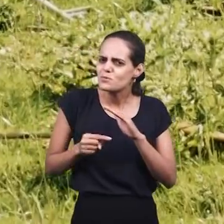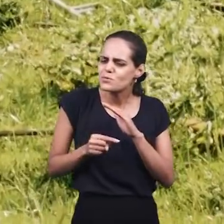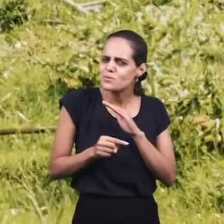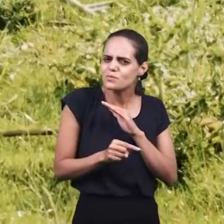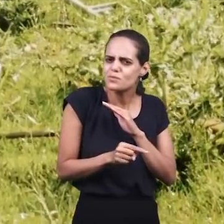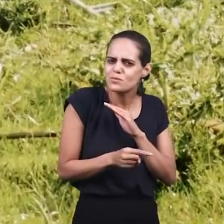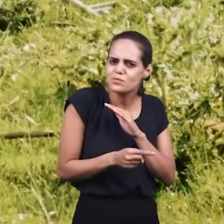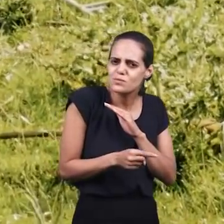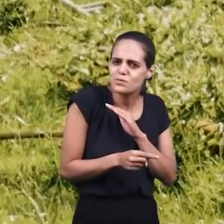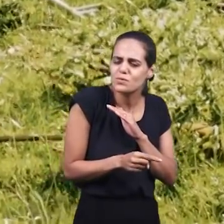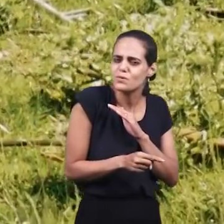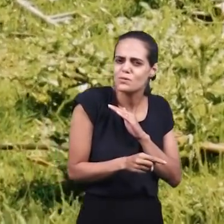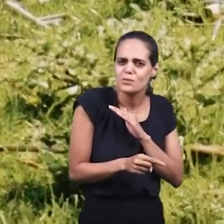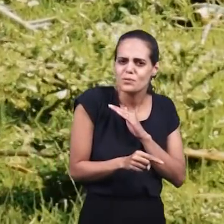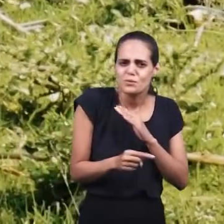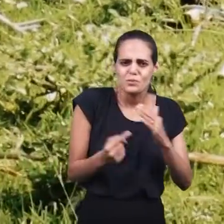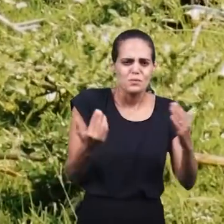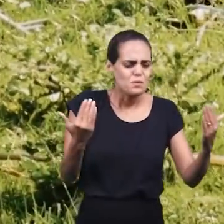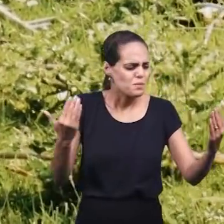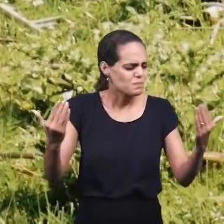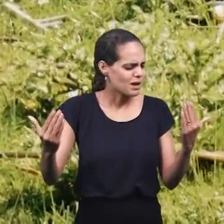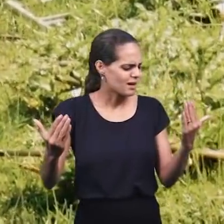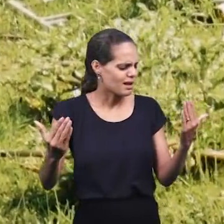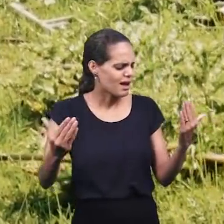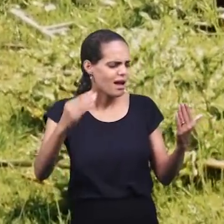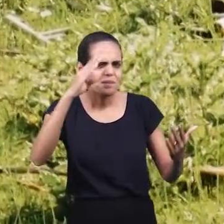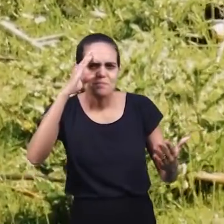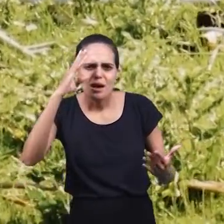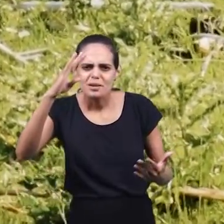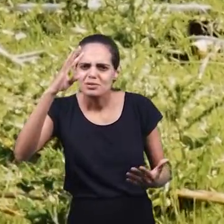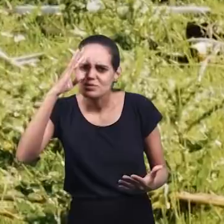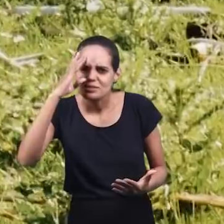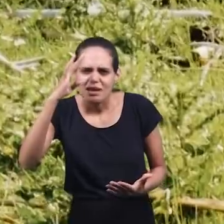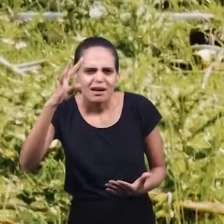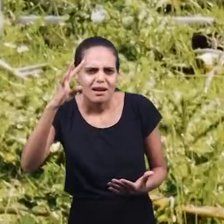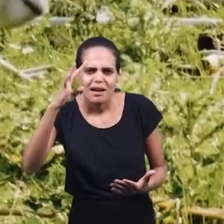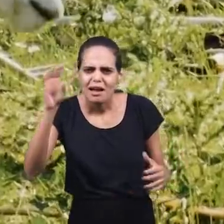tão grande que não podes nem